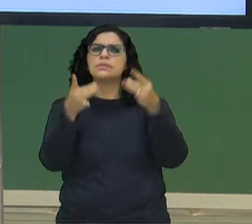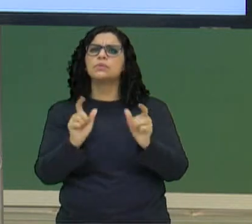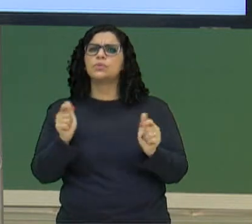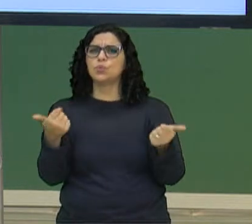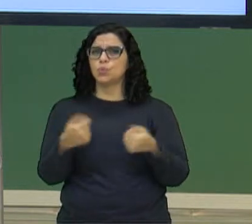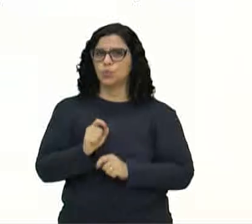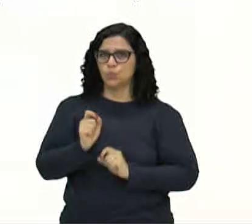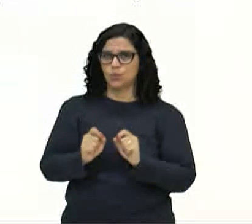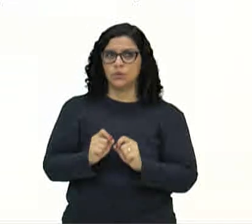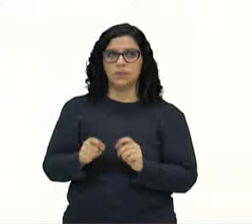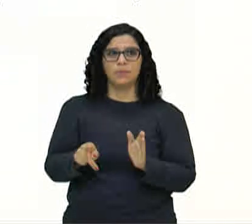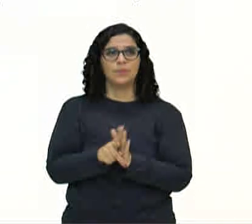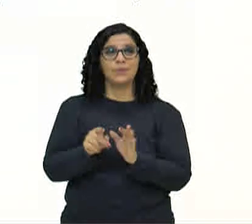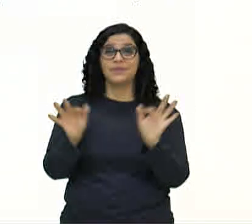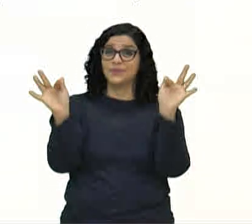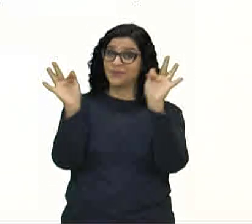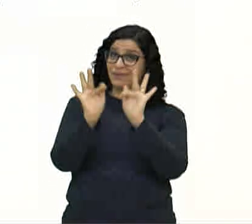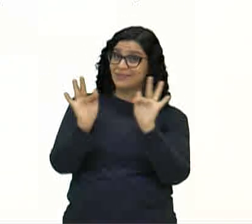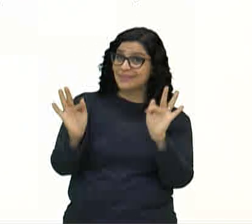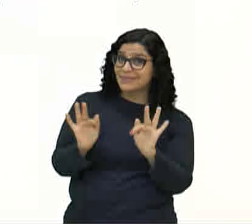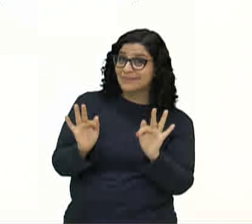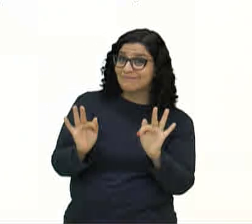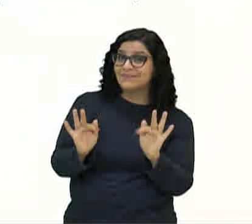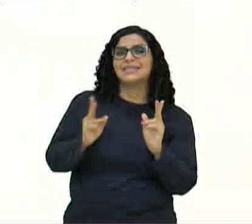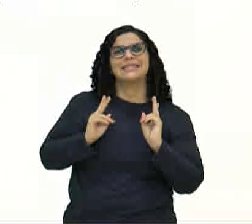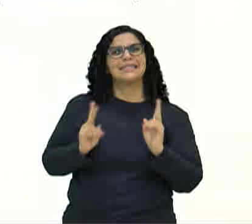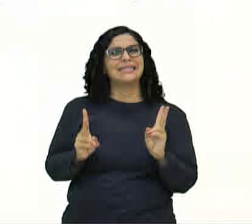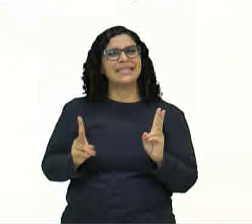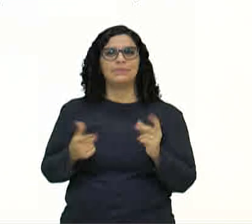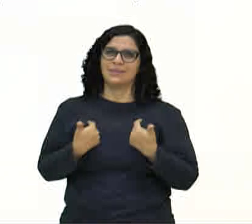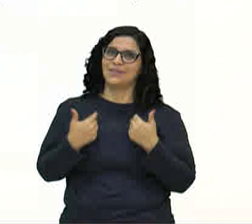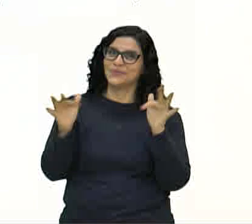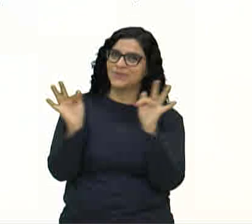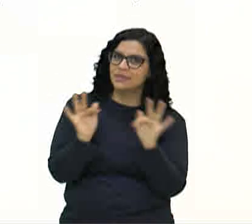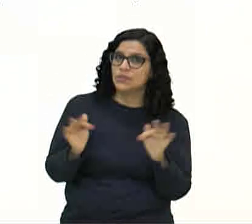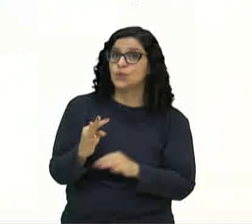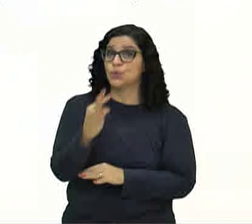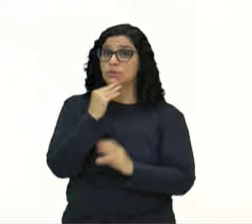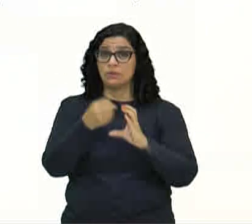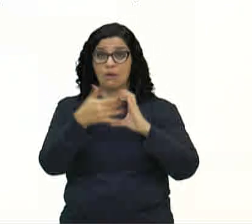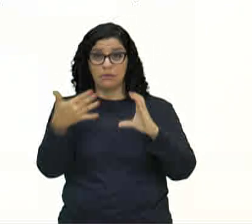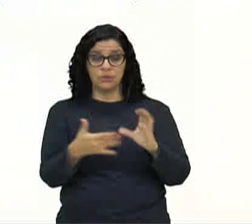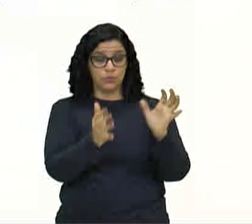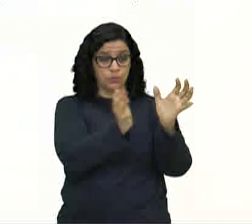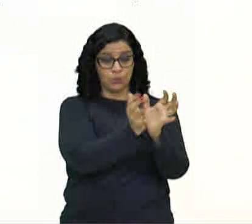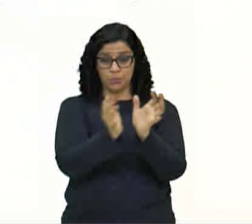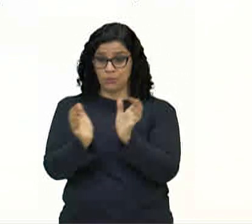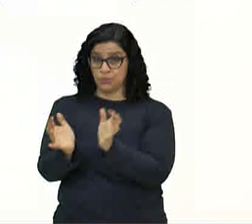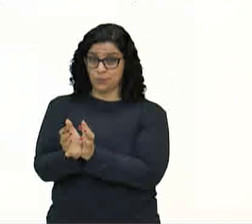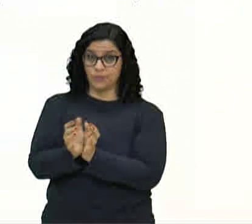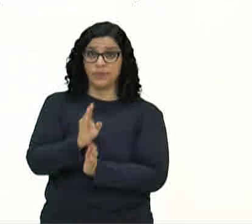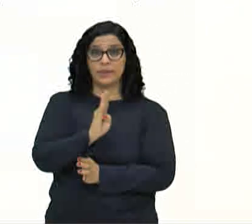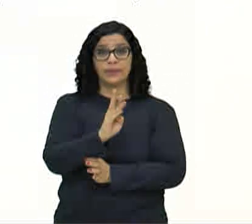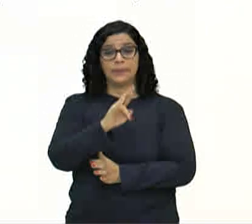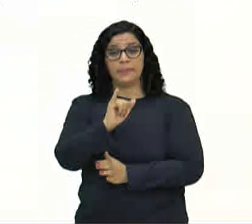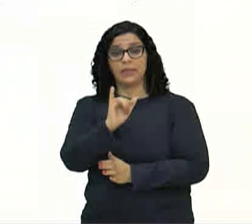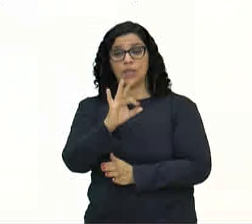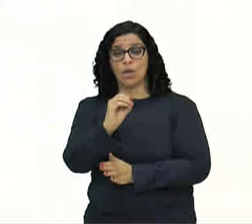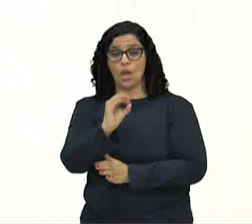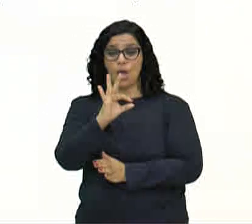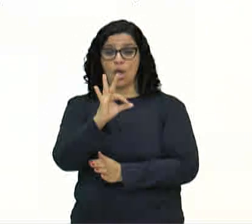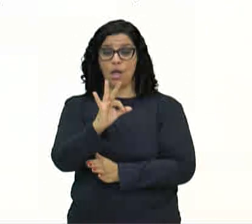hoje? Ser feliz. Sempre buscando isso, né? Conhecer as características de dois grupos. Briófitas